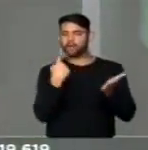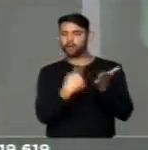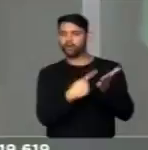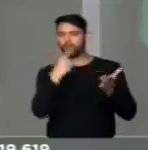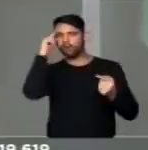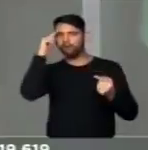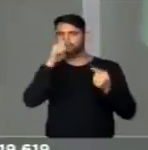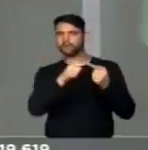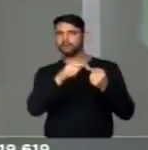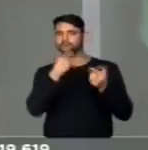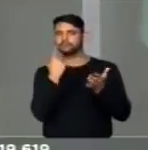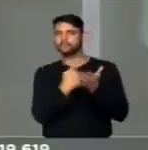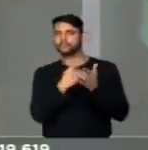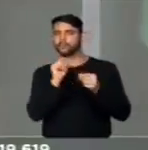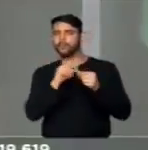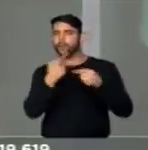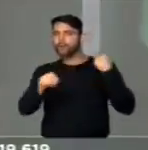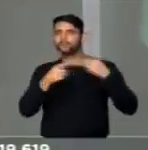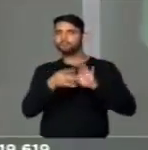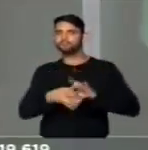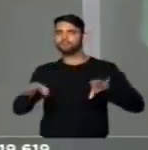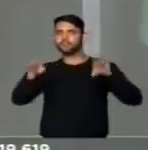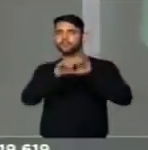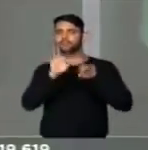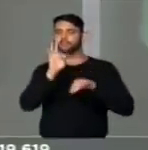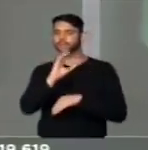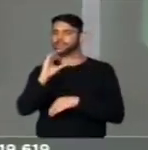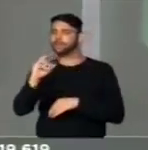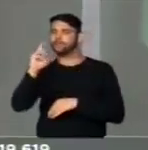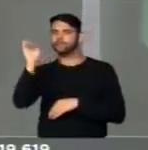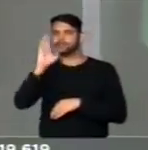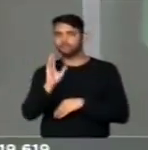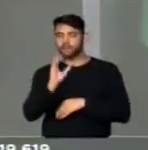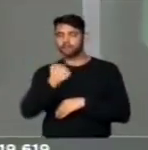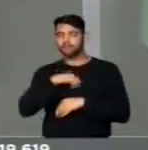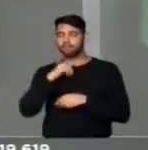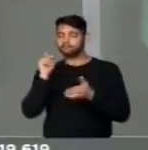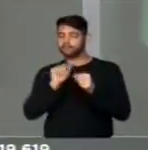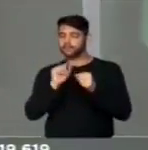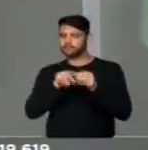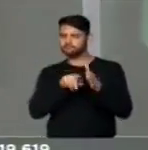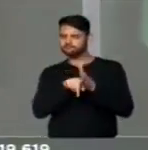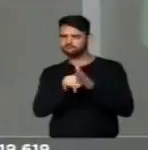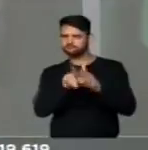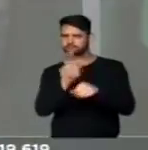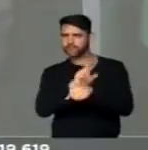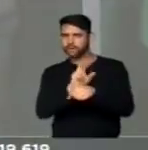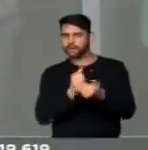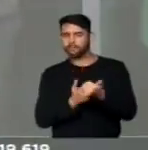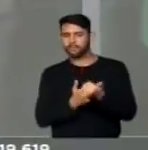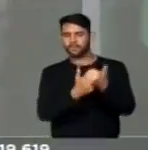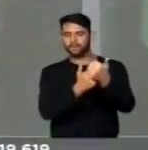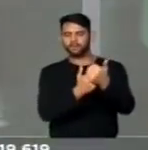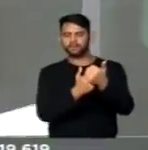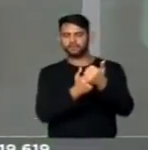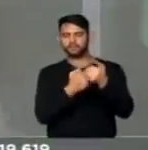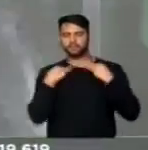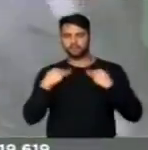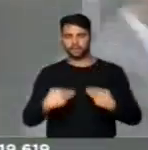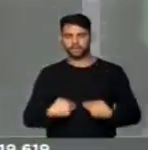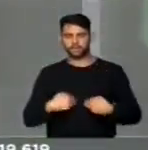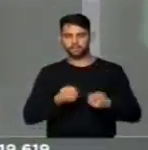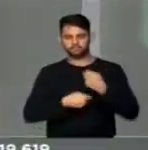com o atentado contra a independência e autonomia do TCU para realizar fiscalizações em defesa da